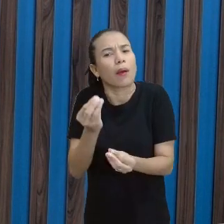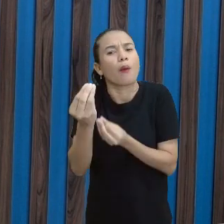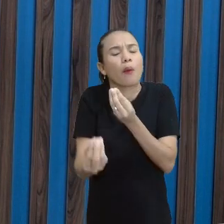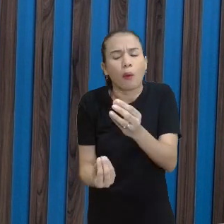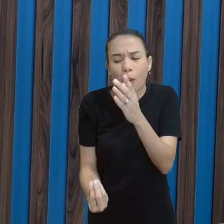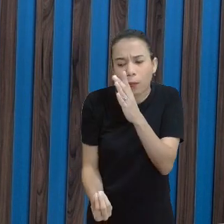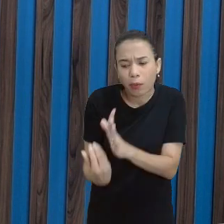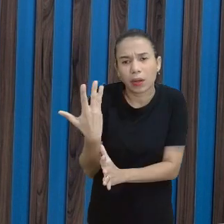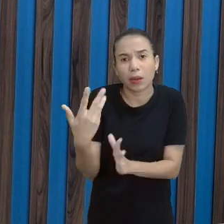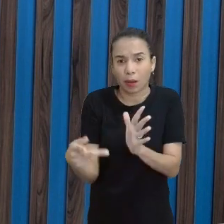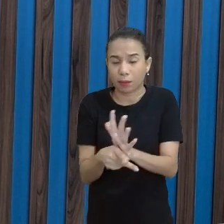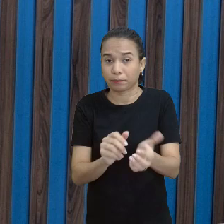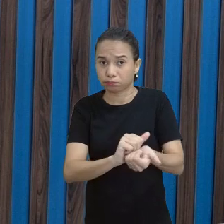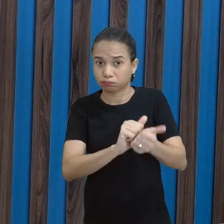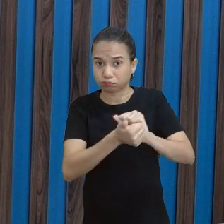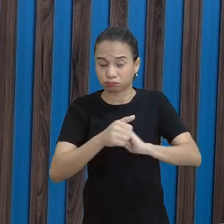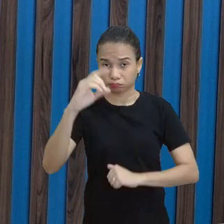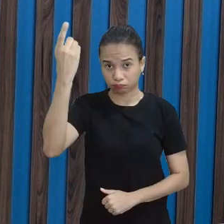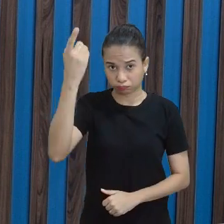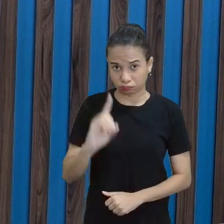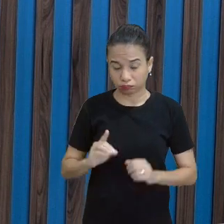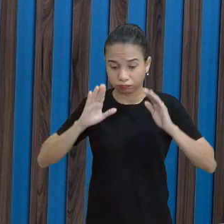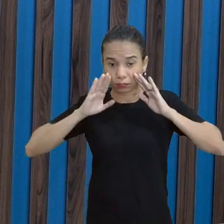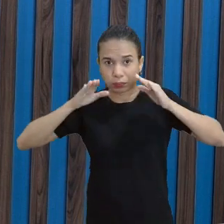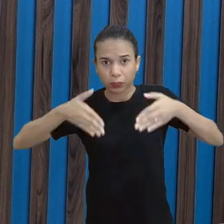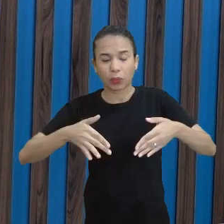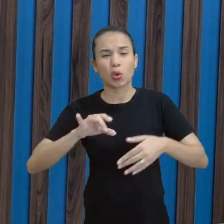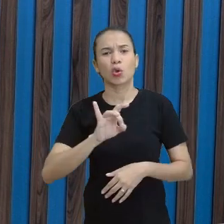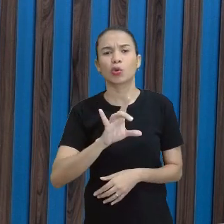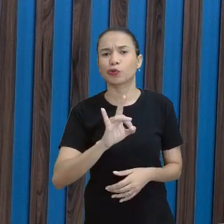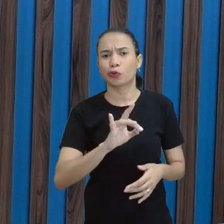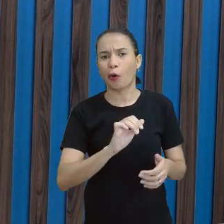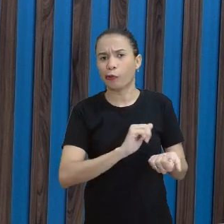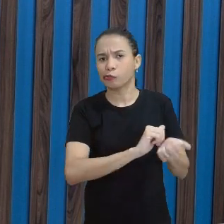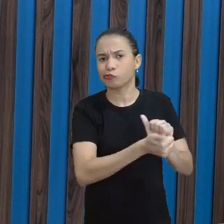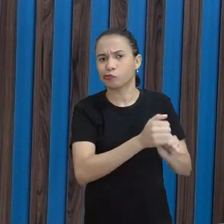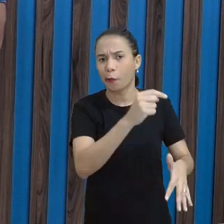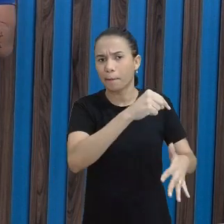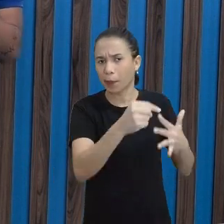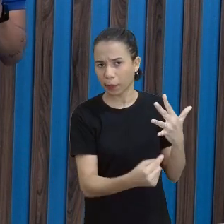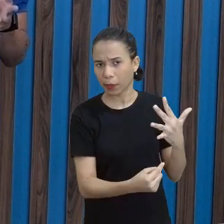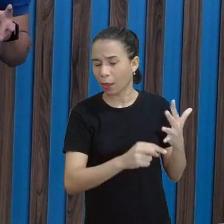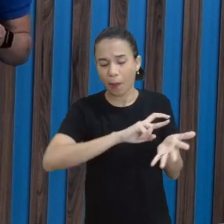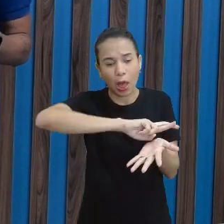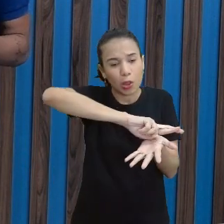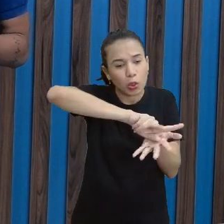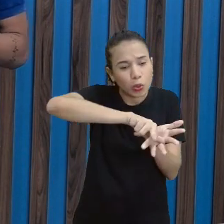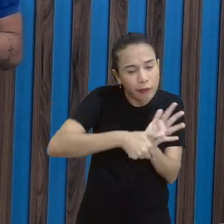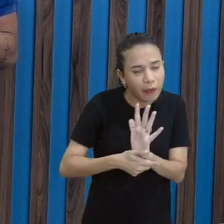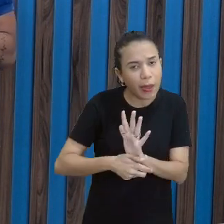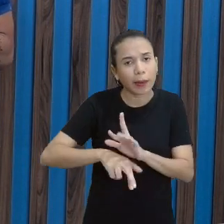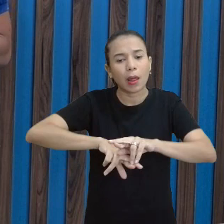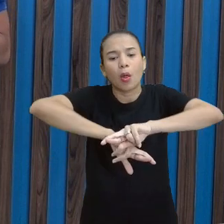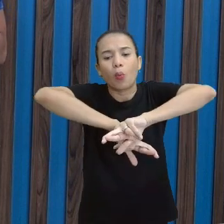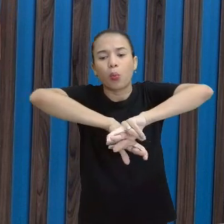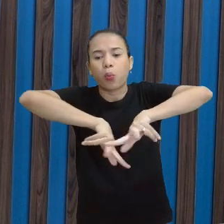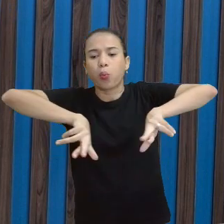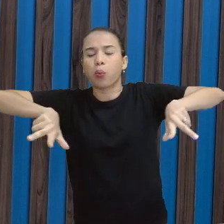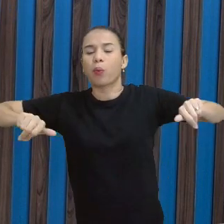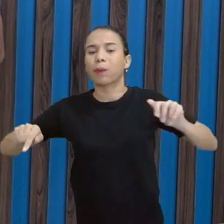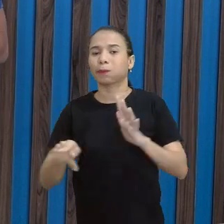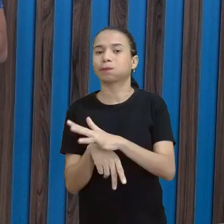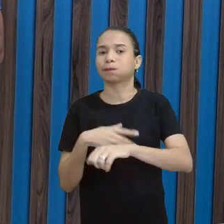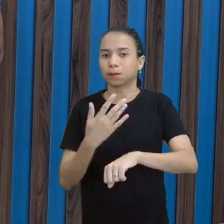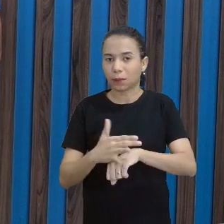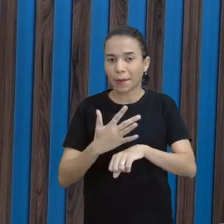esses esportes paralímpicos, né? Não somente o atletismo, mas todos os outros que são